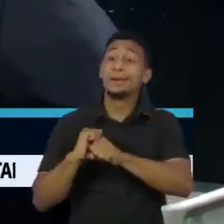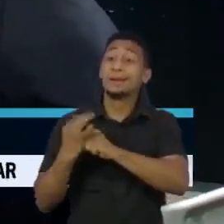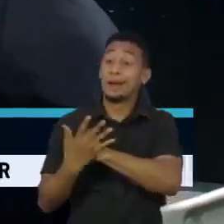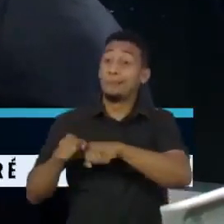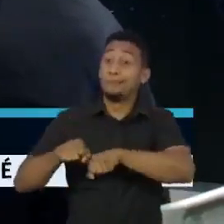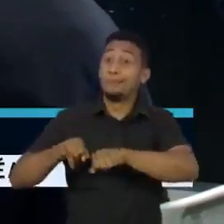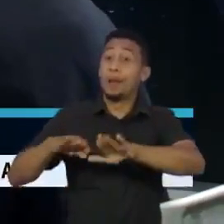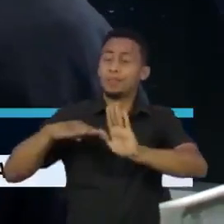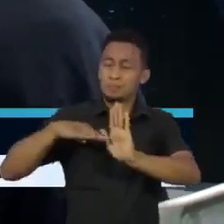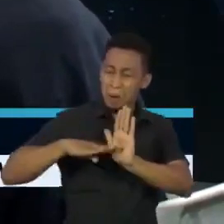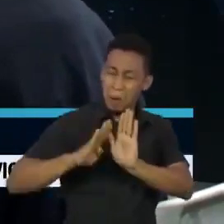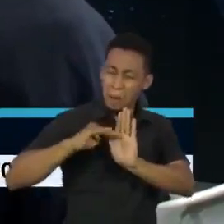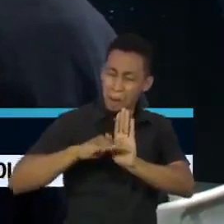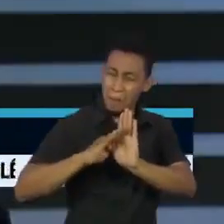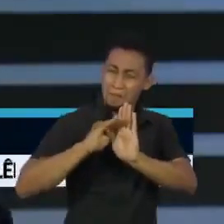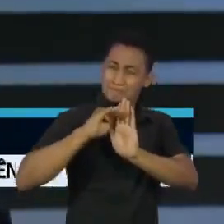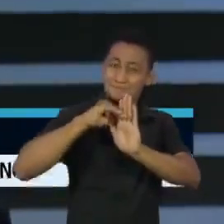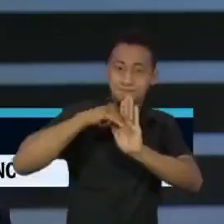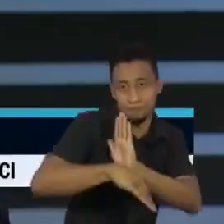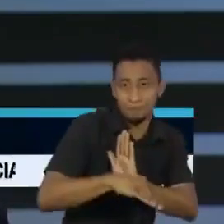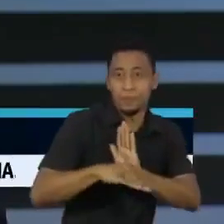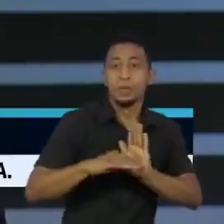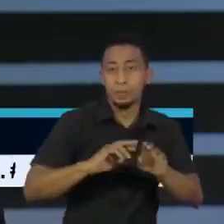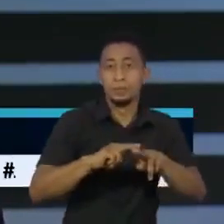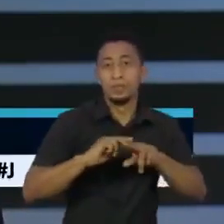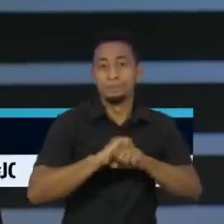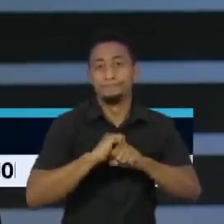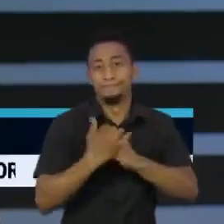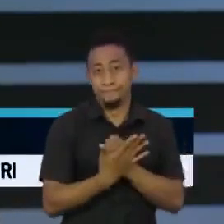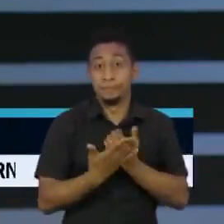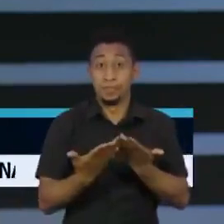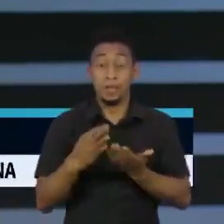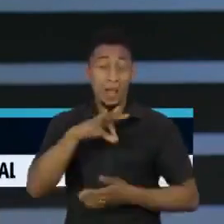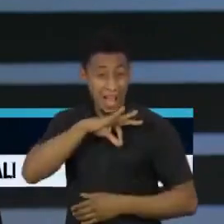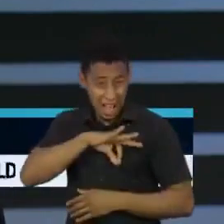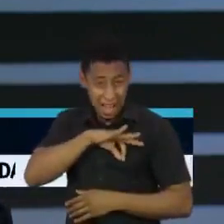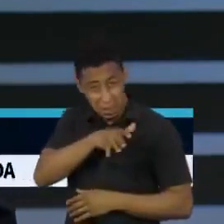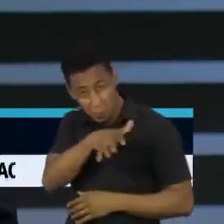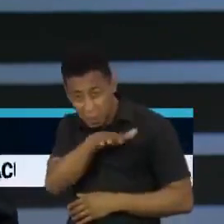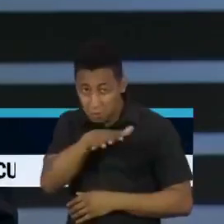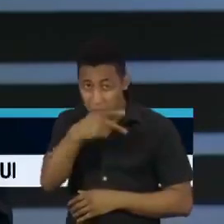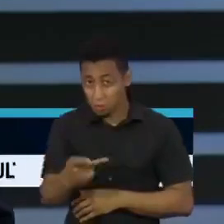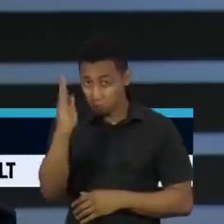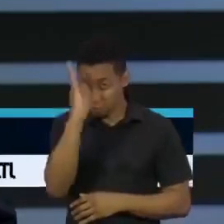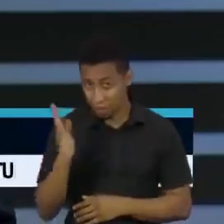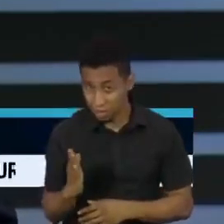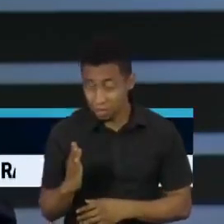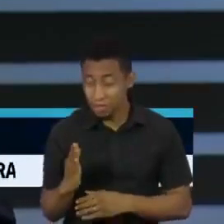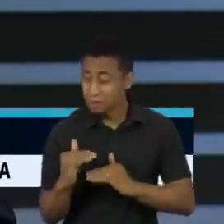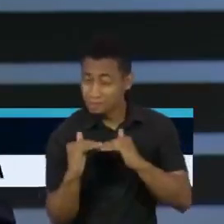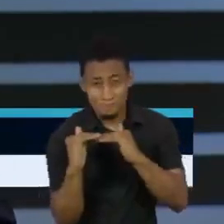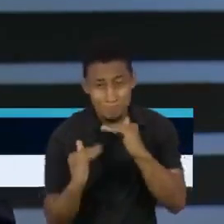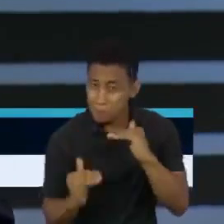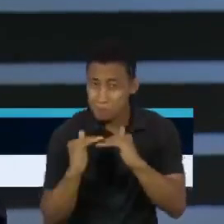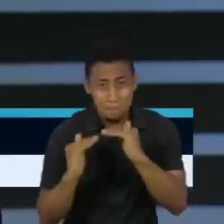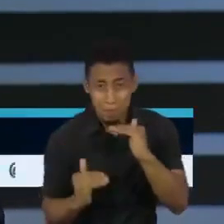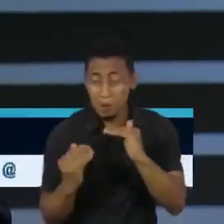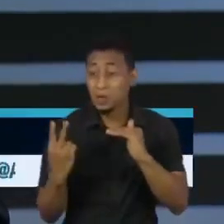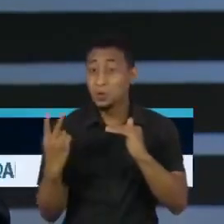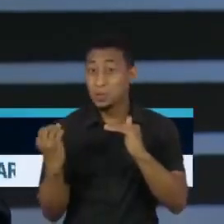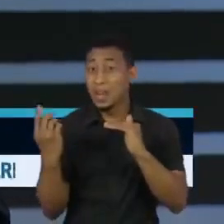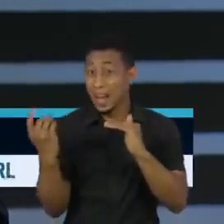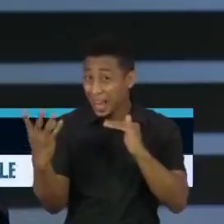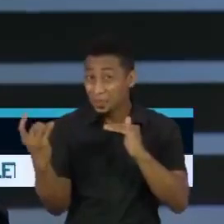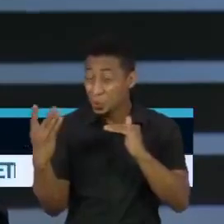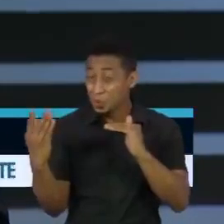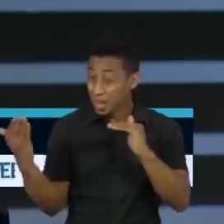de recuperar de que as 16 jogou a gente pra baixo a nossa a renda média do brasileiro em baixo do que a gente tinha 14 nós